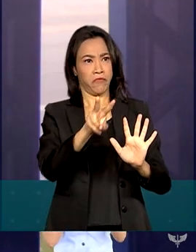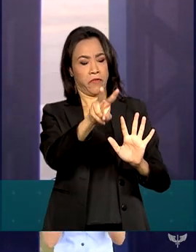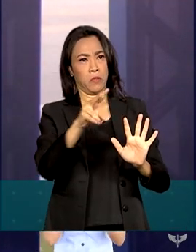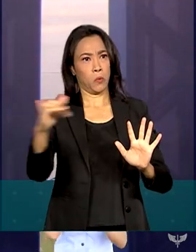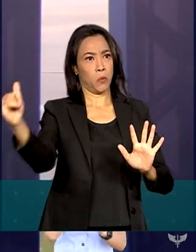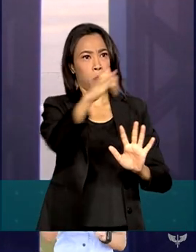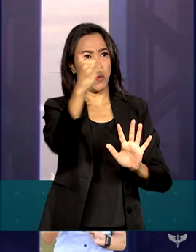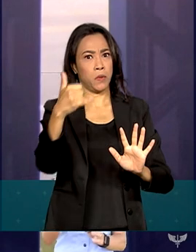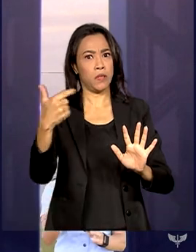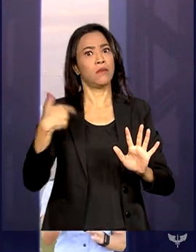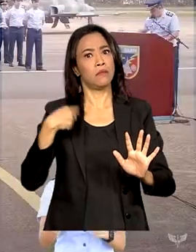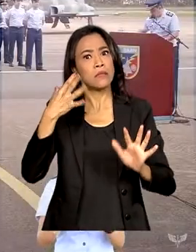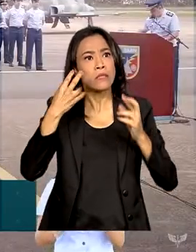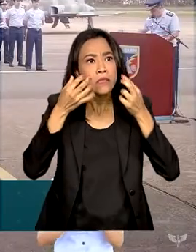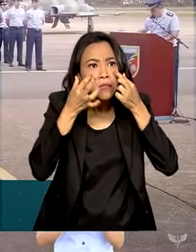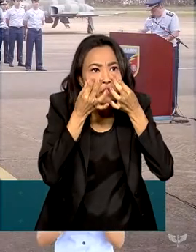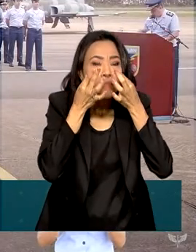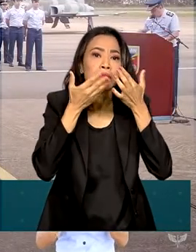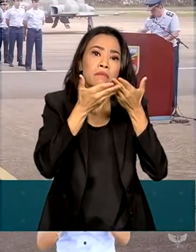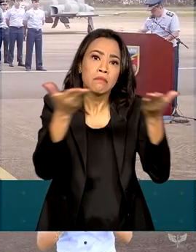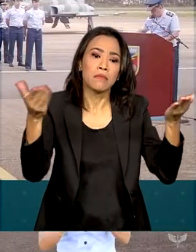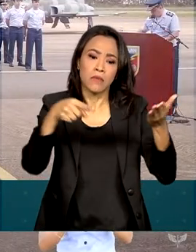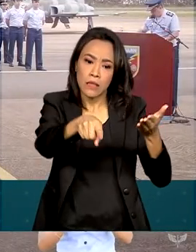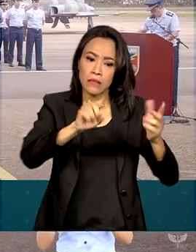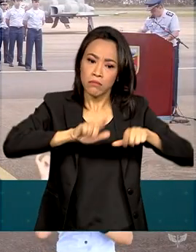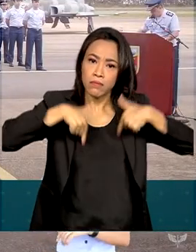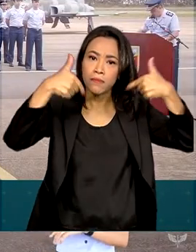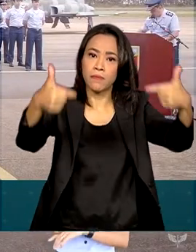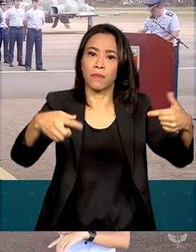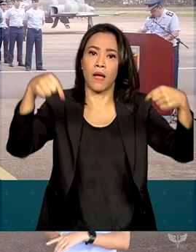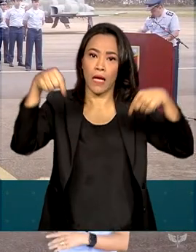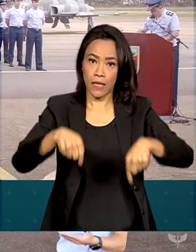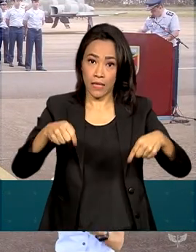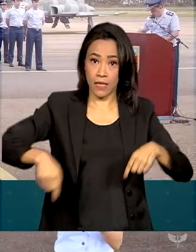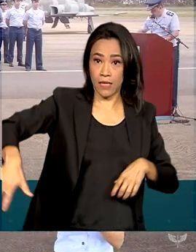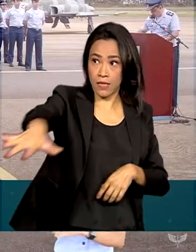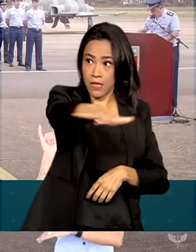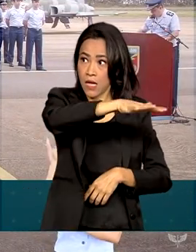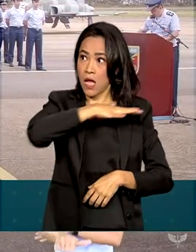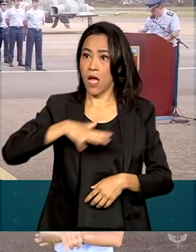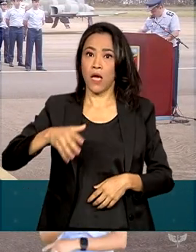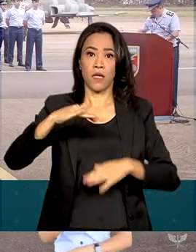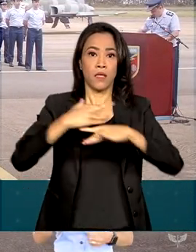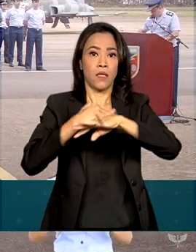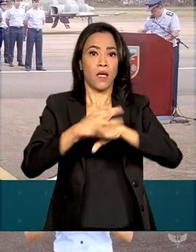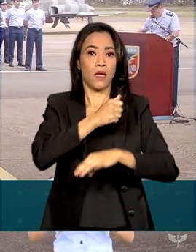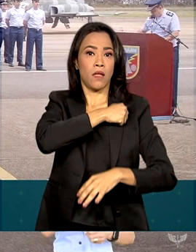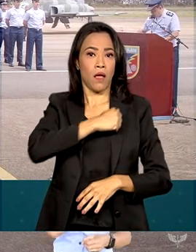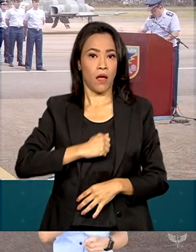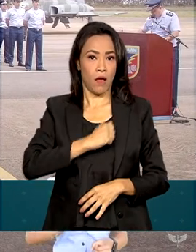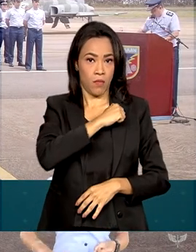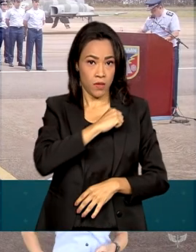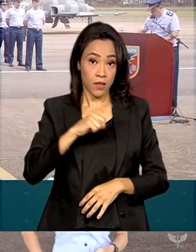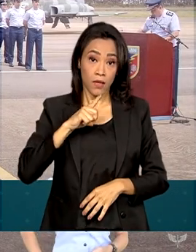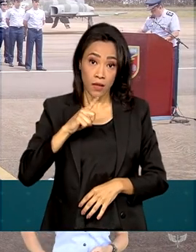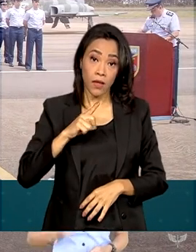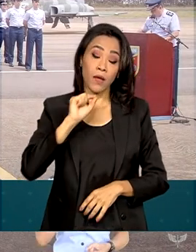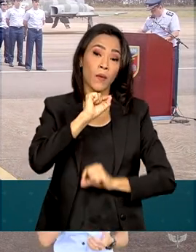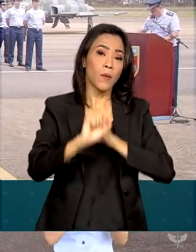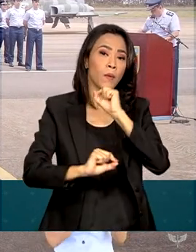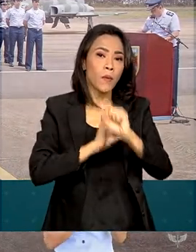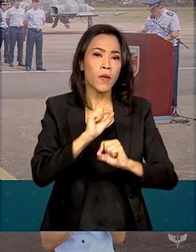celebrando o início das atividades operacionais desse vetor de caça na base aérea de Anápolis uma base aérea que carrega em seu DNA